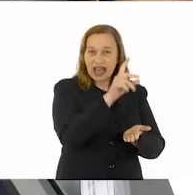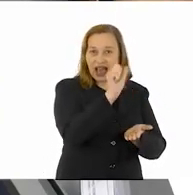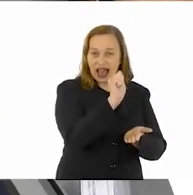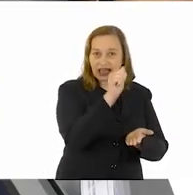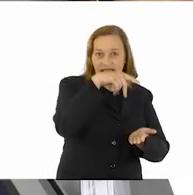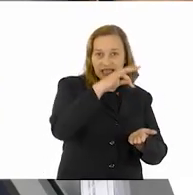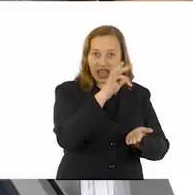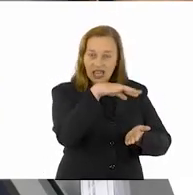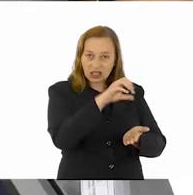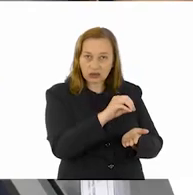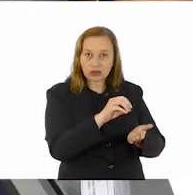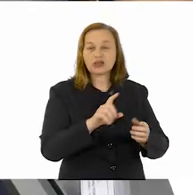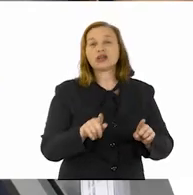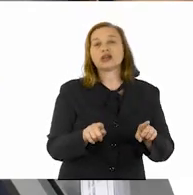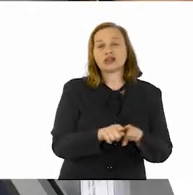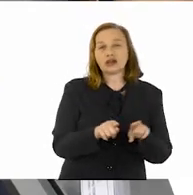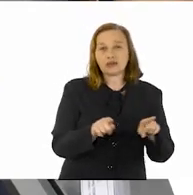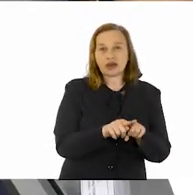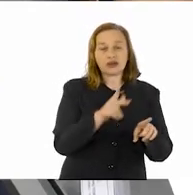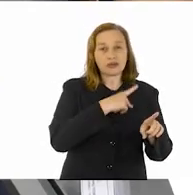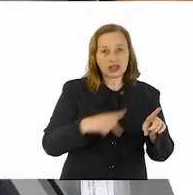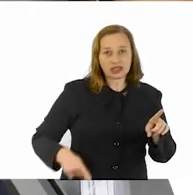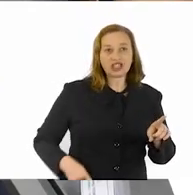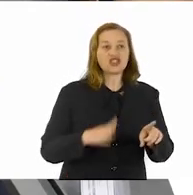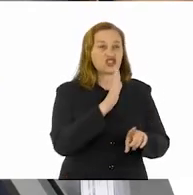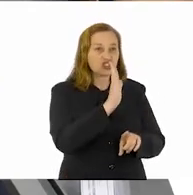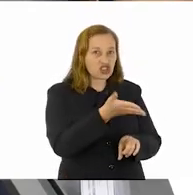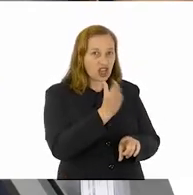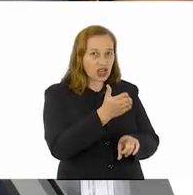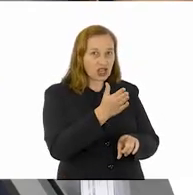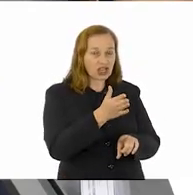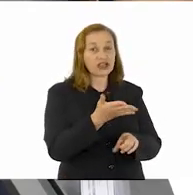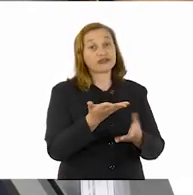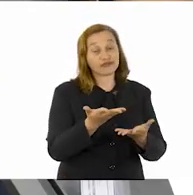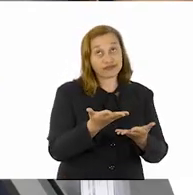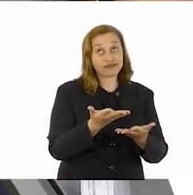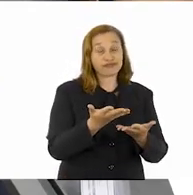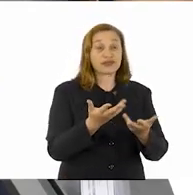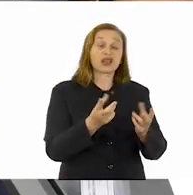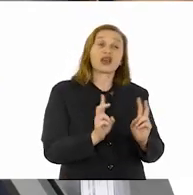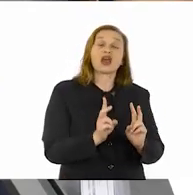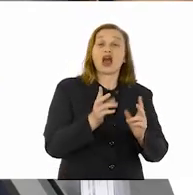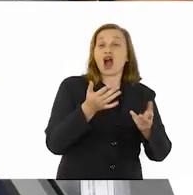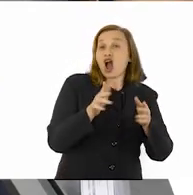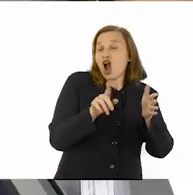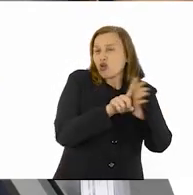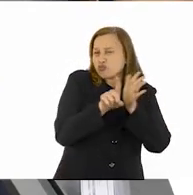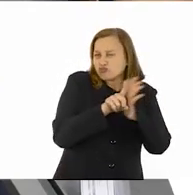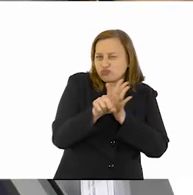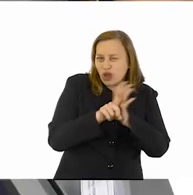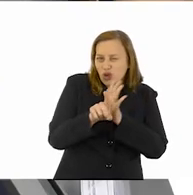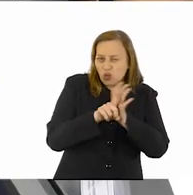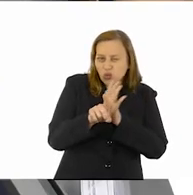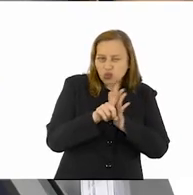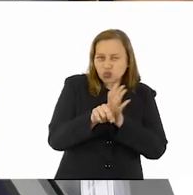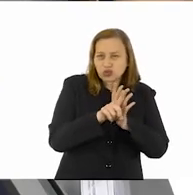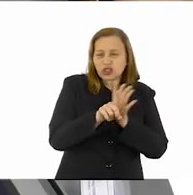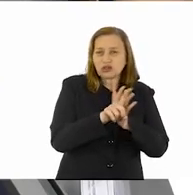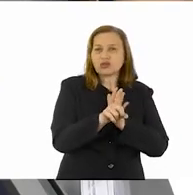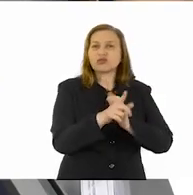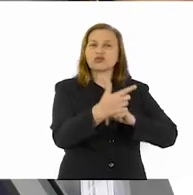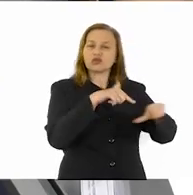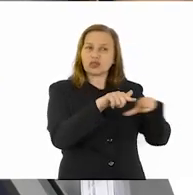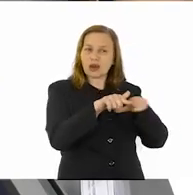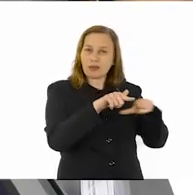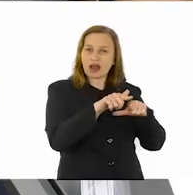com as concessionárias iniciamos pela concessionária de gás a natus e durante a oitiva da presidente da Nato de como já era